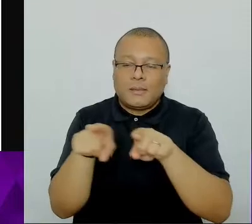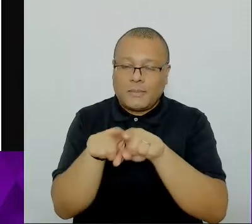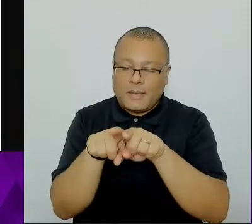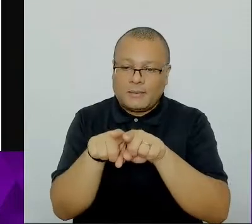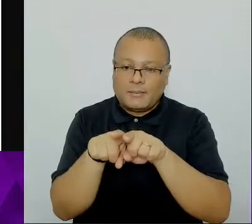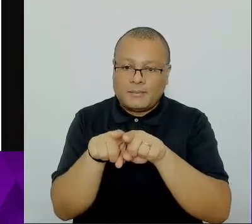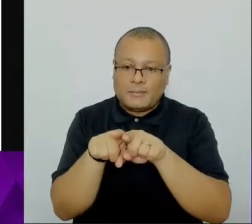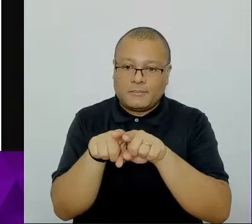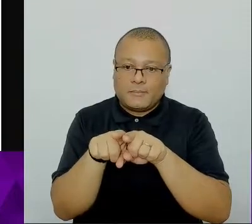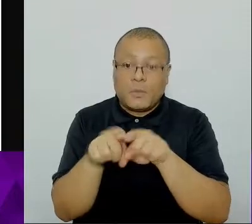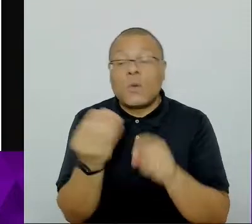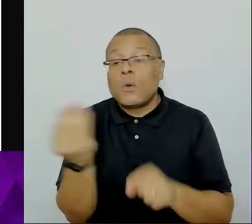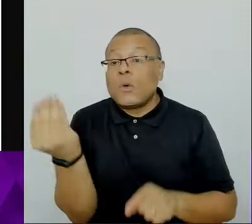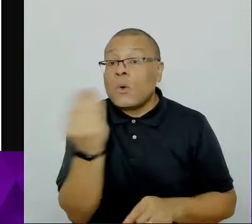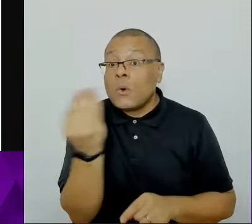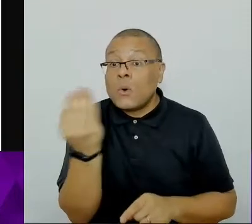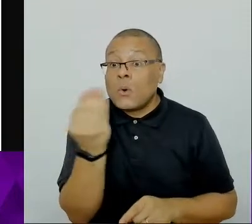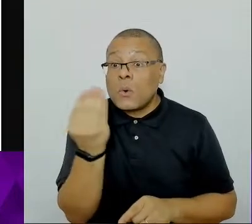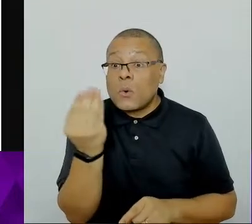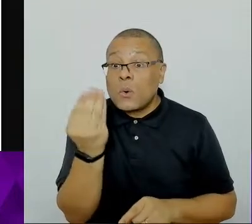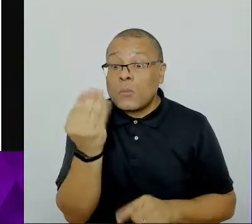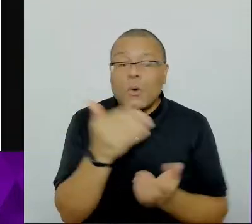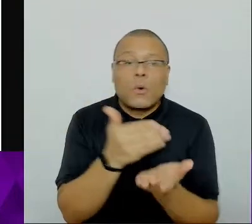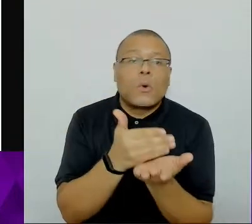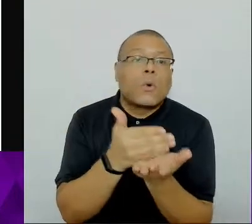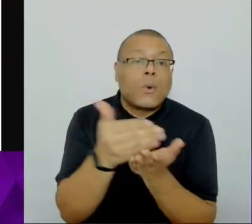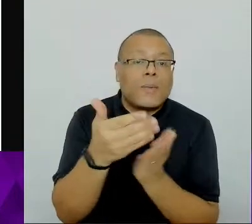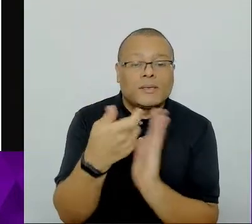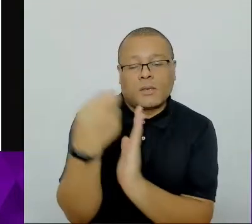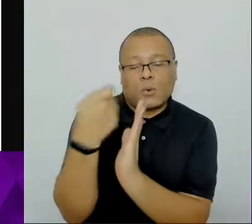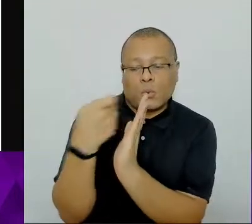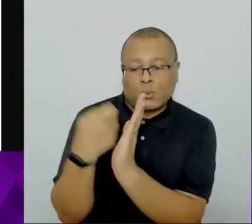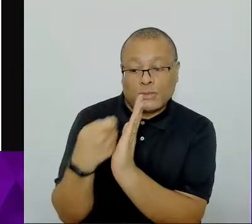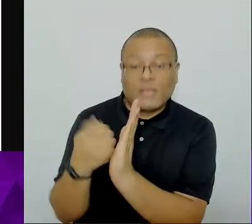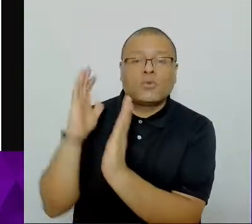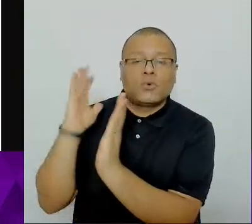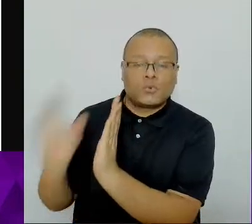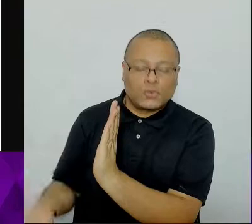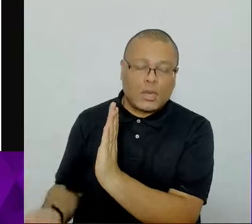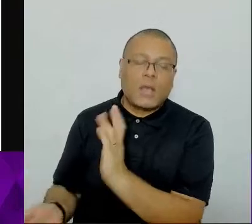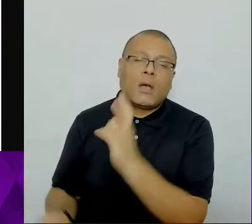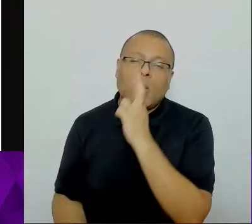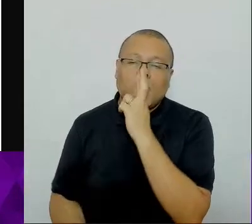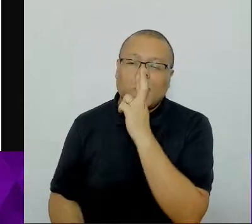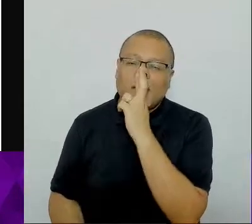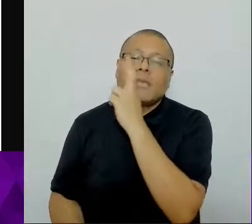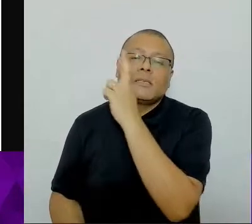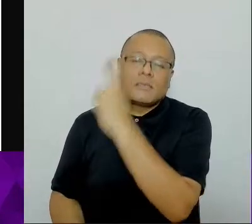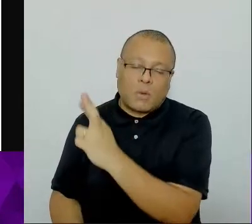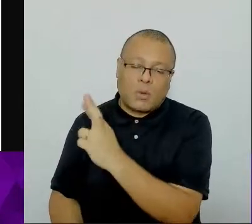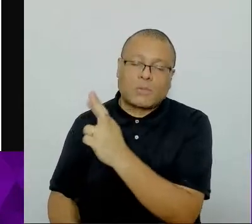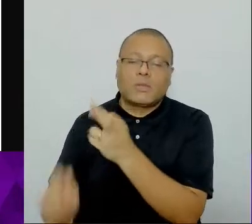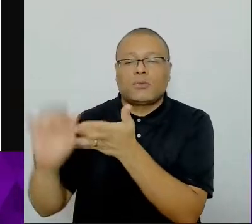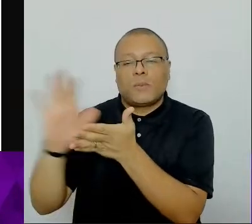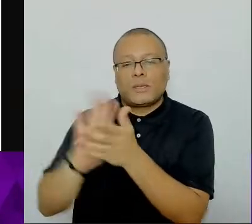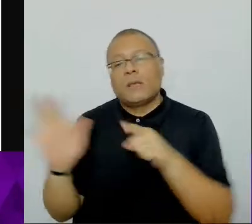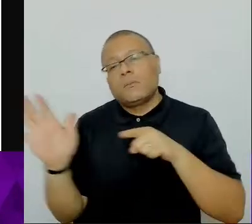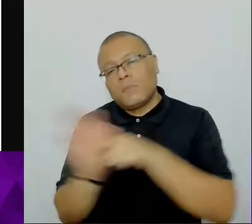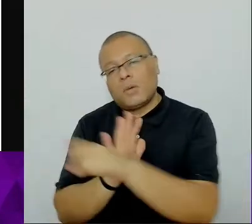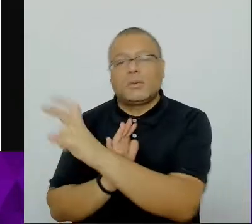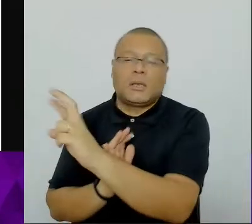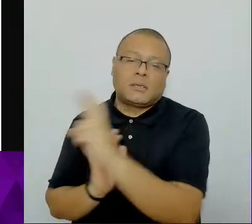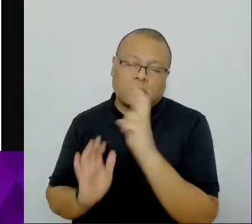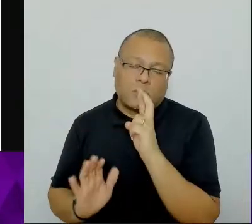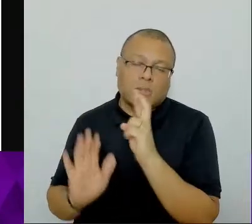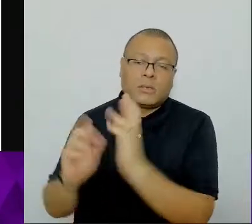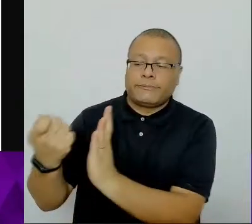artificial, como que a gente parte de um texto, né, que foi ou uma resposta, né, de uma tarefa de pergunta e resposta,